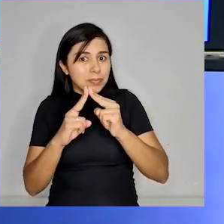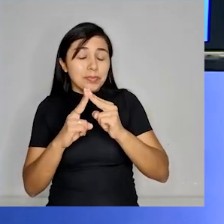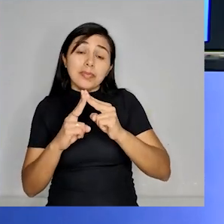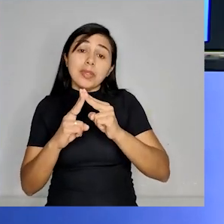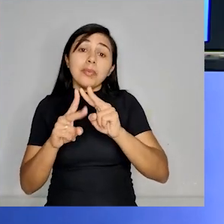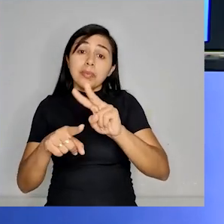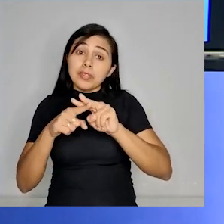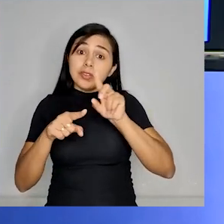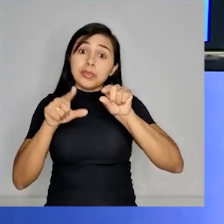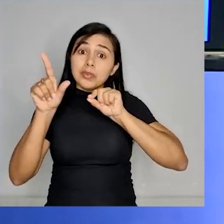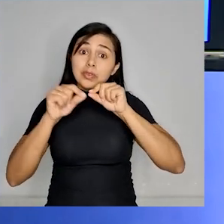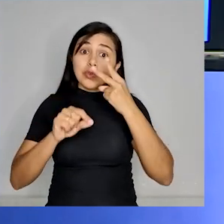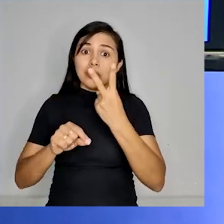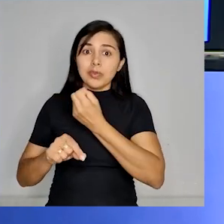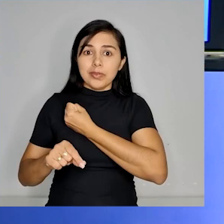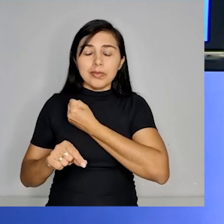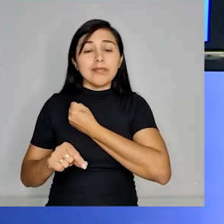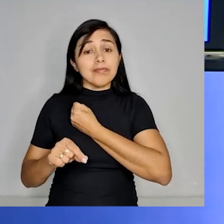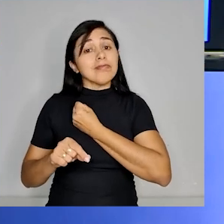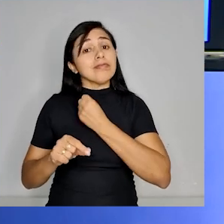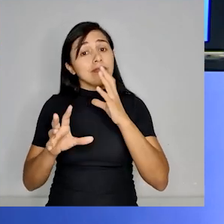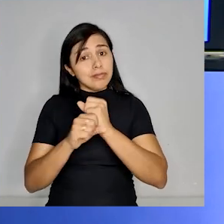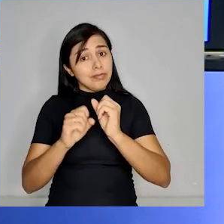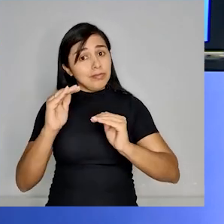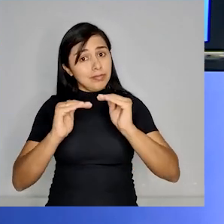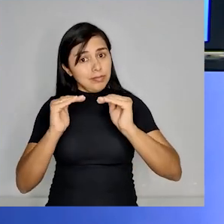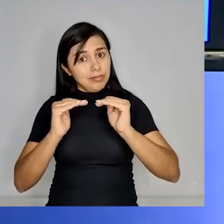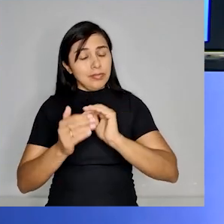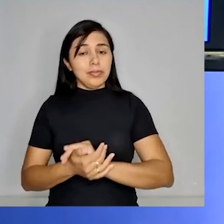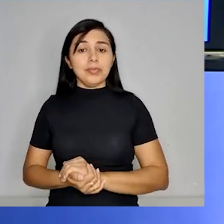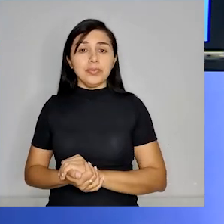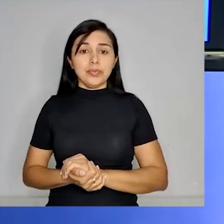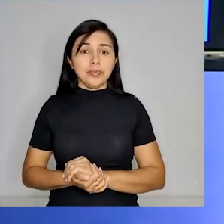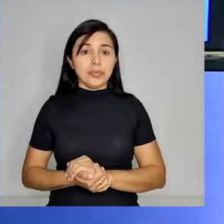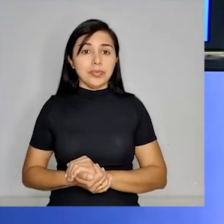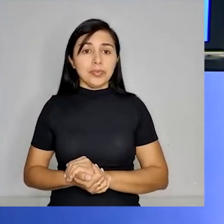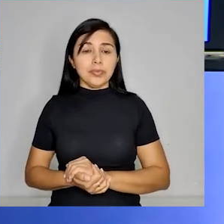a gente for calcular a mediana, devemos fazer esse procedimento.